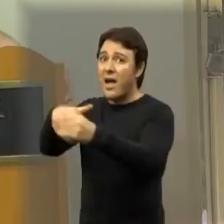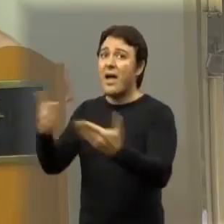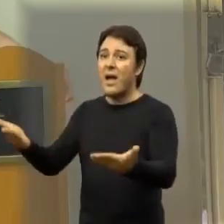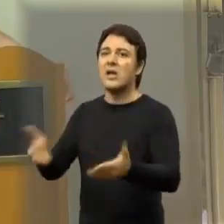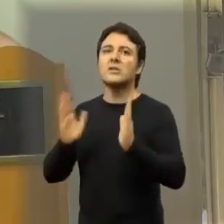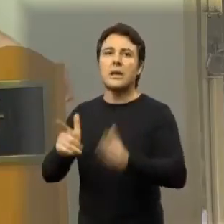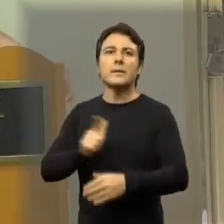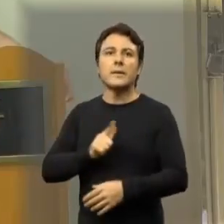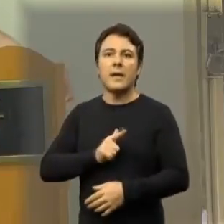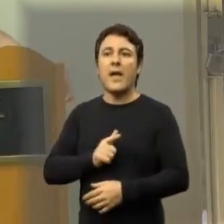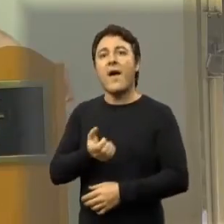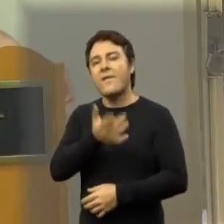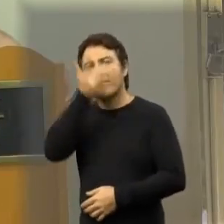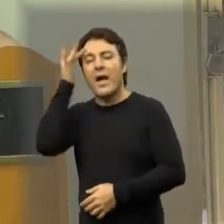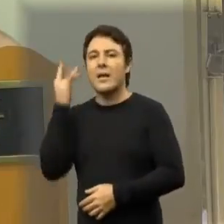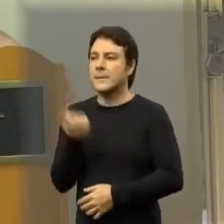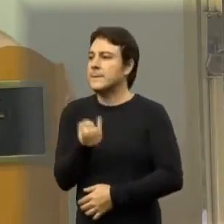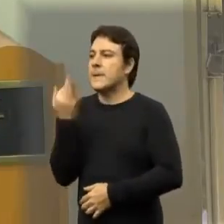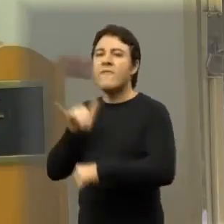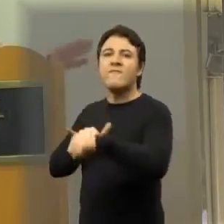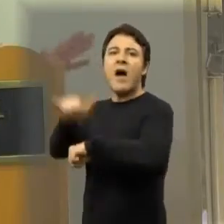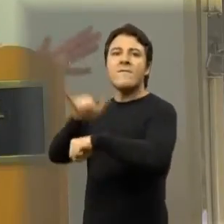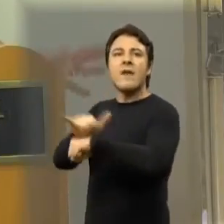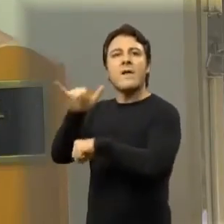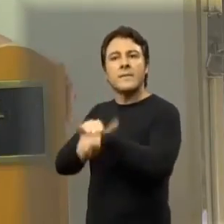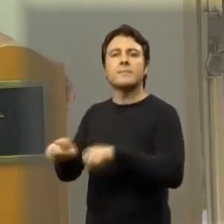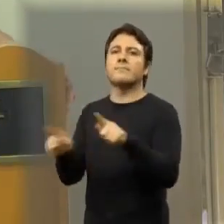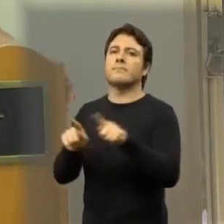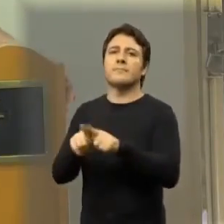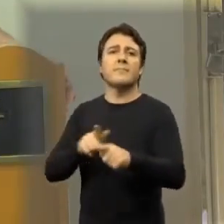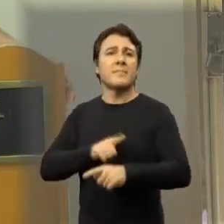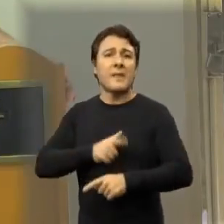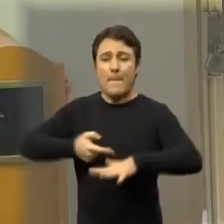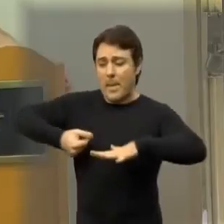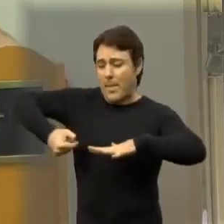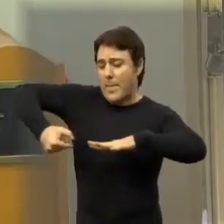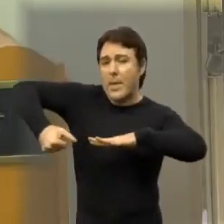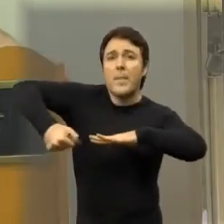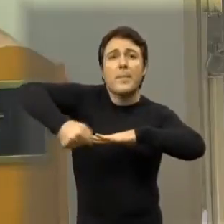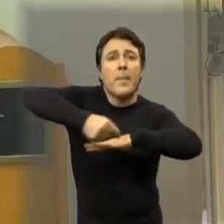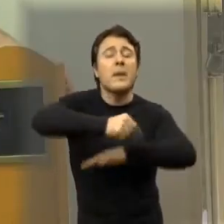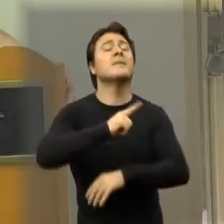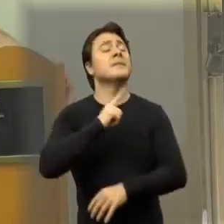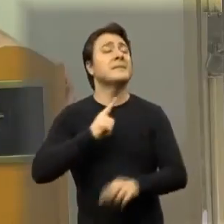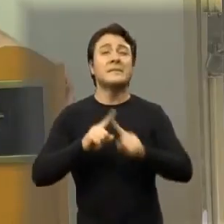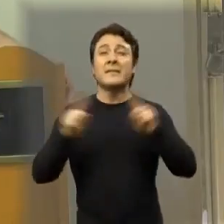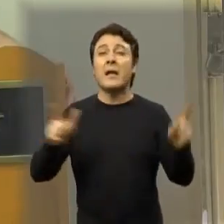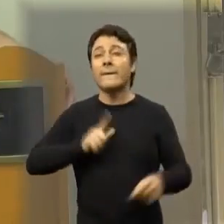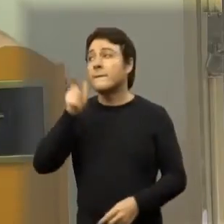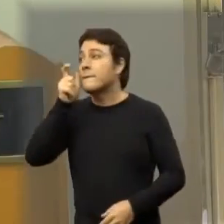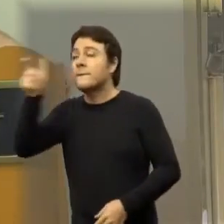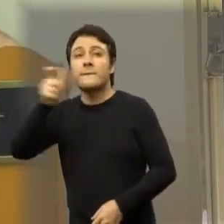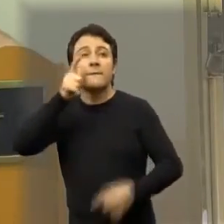Batemos os recordes de absenteísmo eleitoral. Enfrentamos muitas fake news, onde diversos interesses